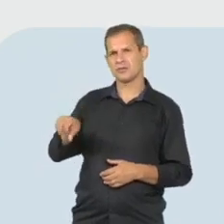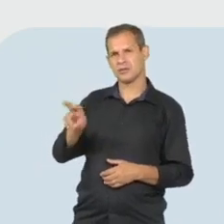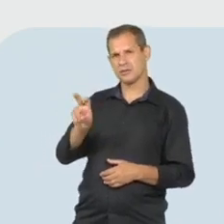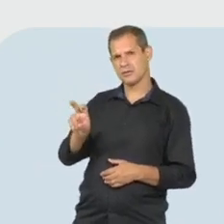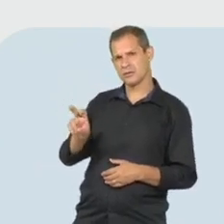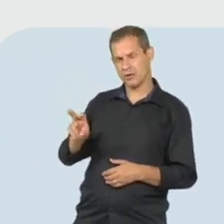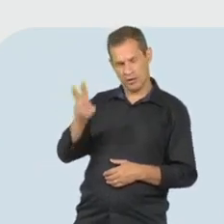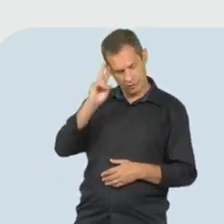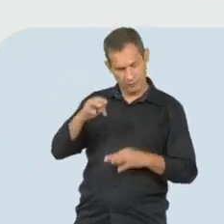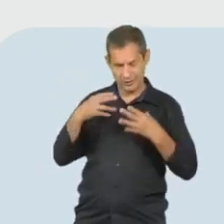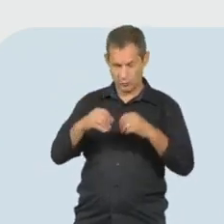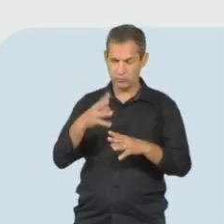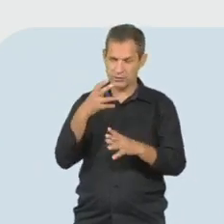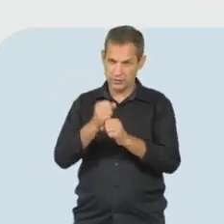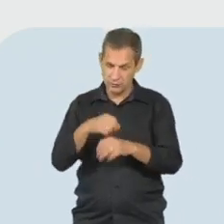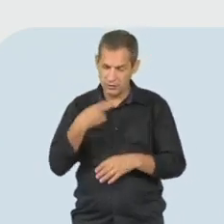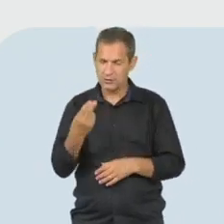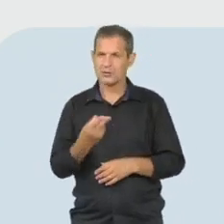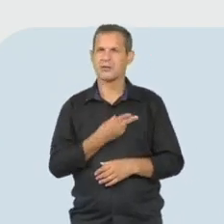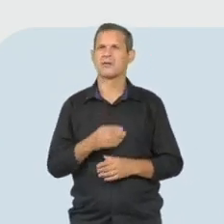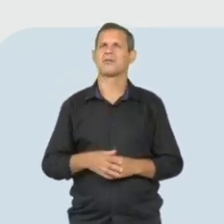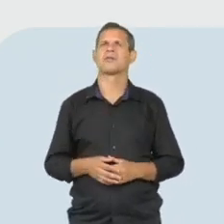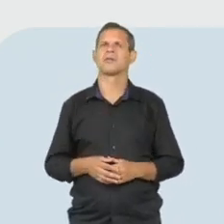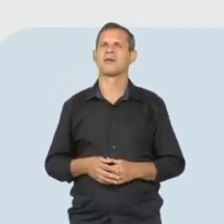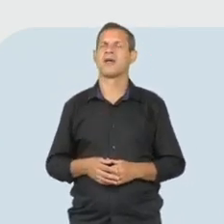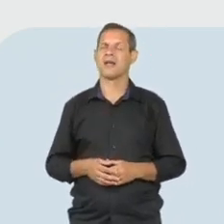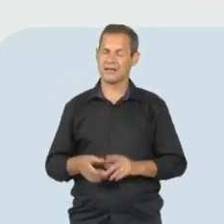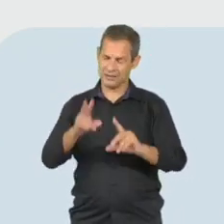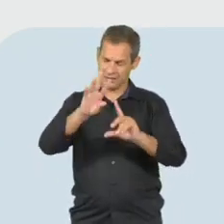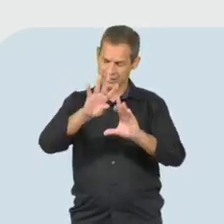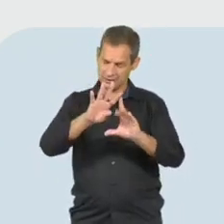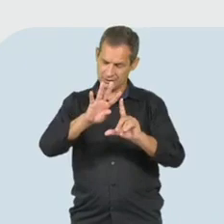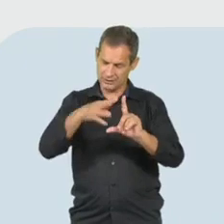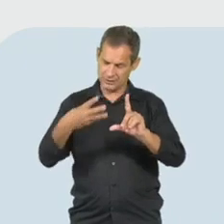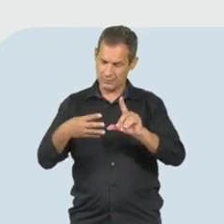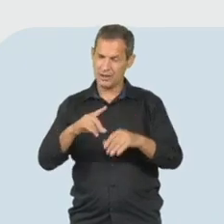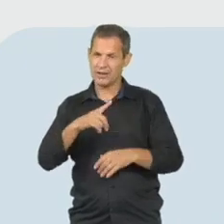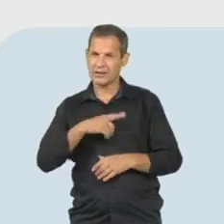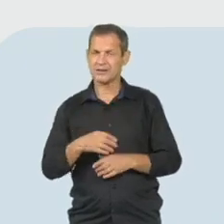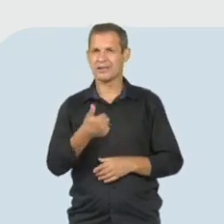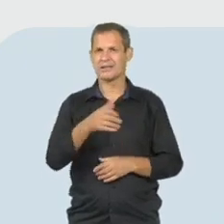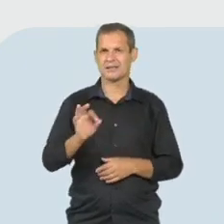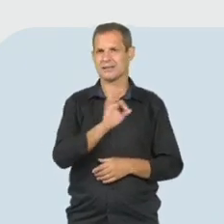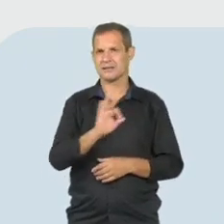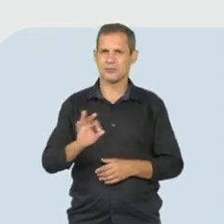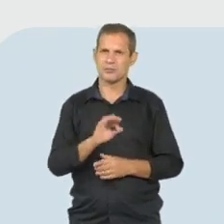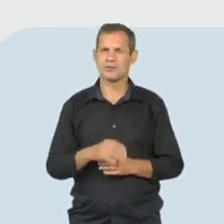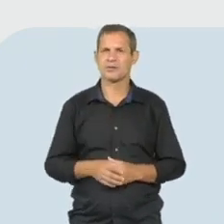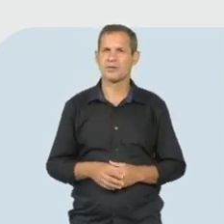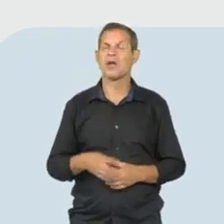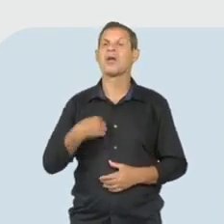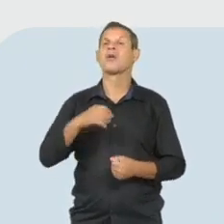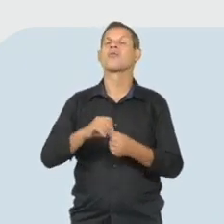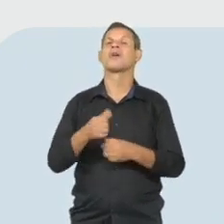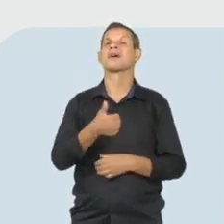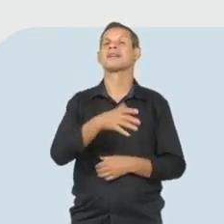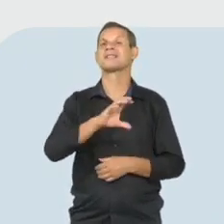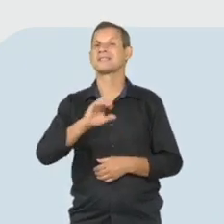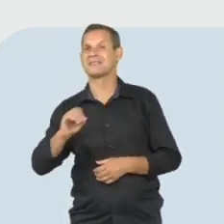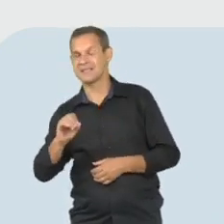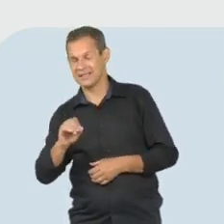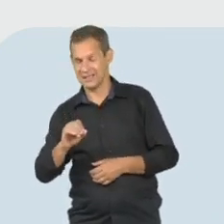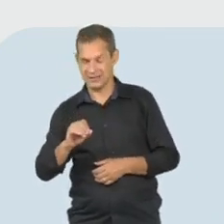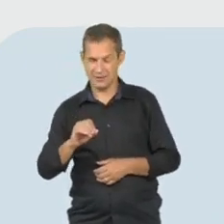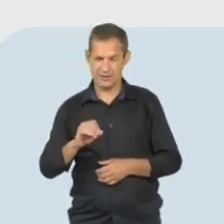falei que todo esse total aqui da nossa tabela, ele equivale a 100%. Então, eu vou fazer 100, está aqui em cima,